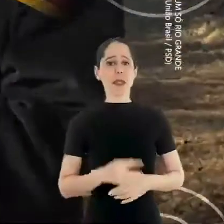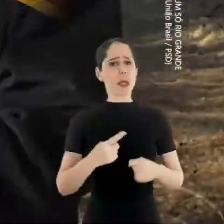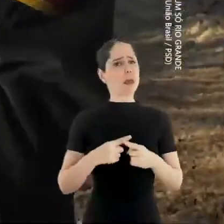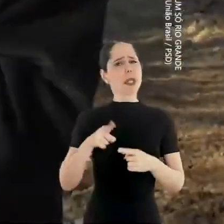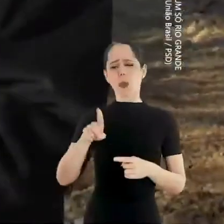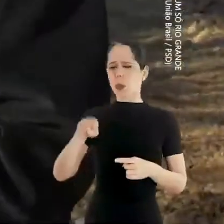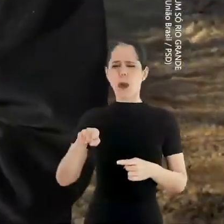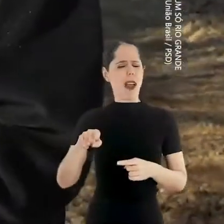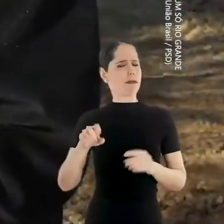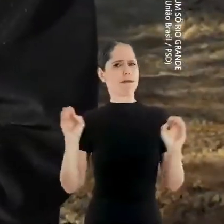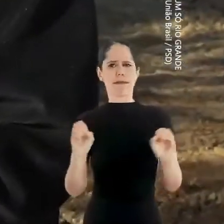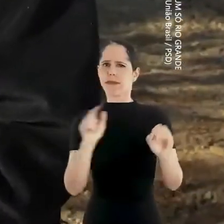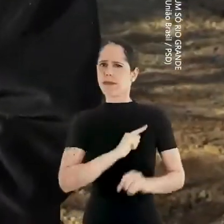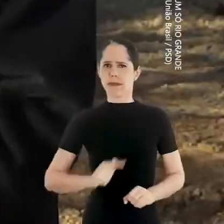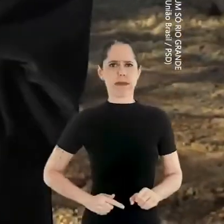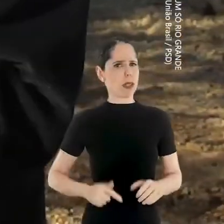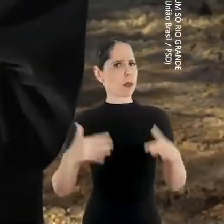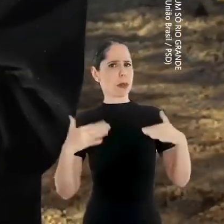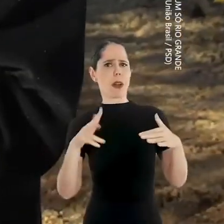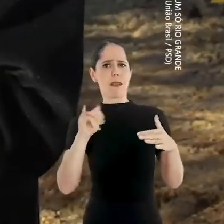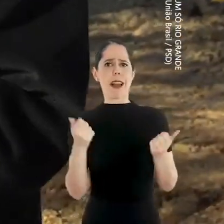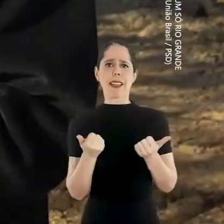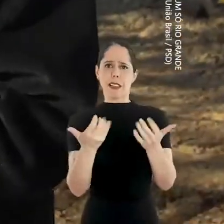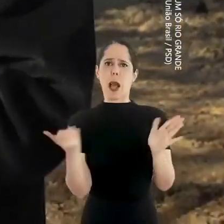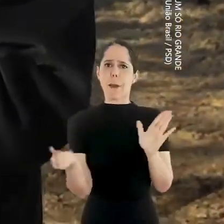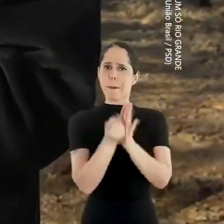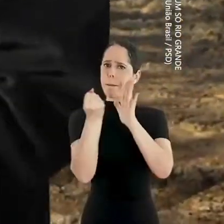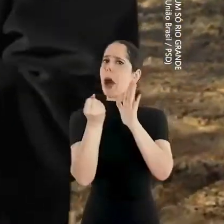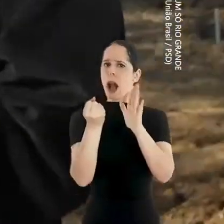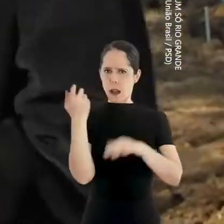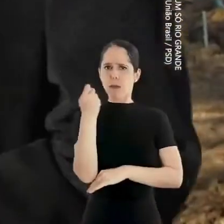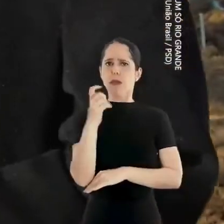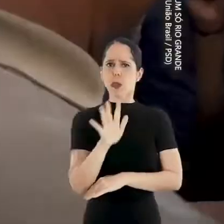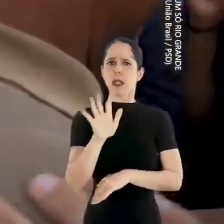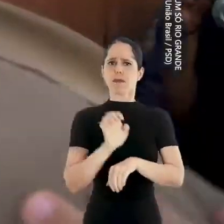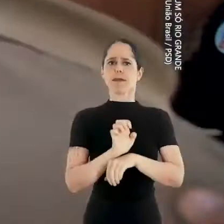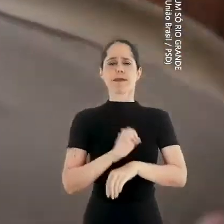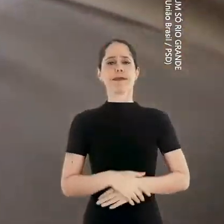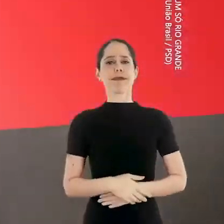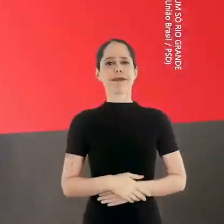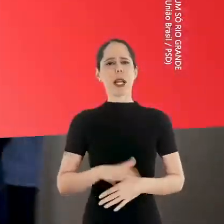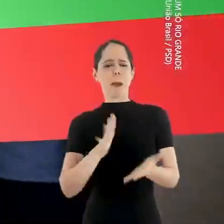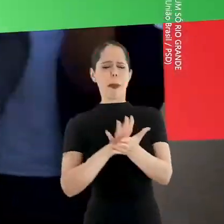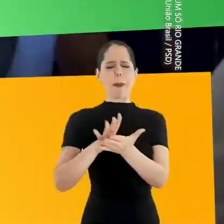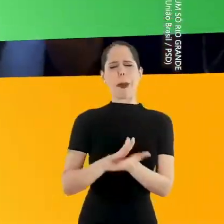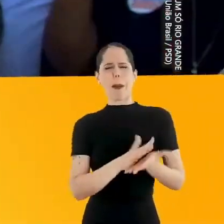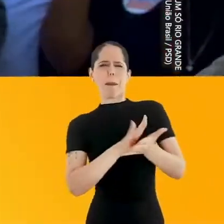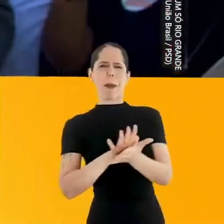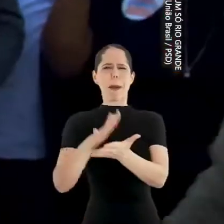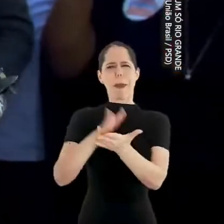Porque tu foi um grande governador. Obrigado. Tu vai deixar um legado extraordinário pro estado.